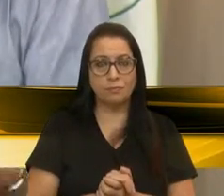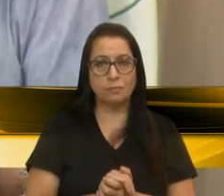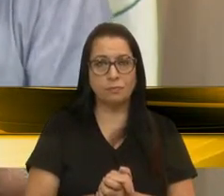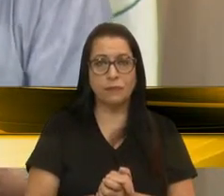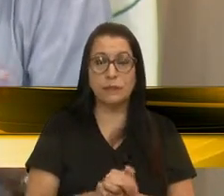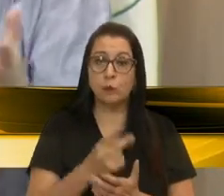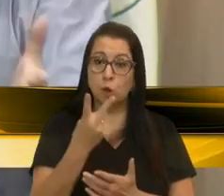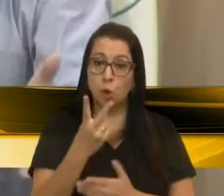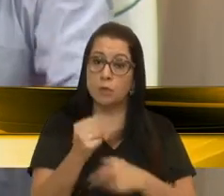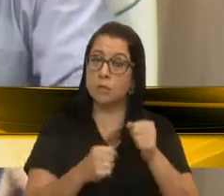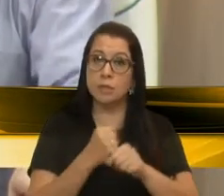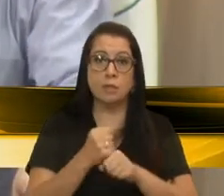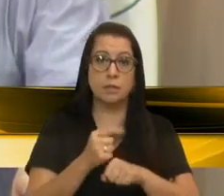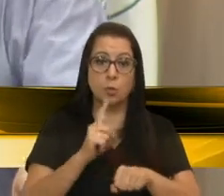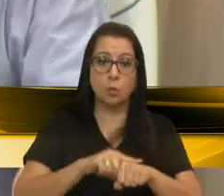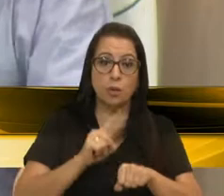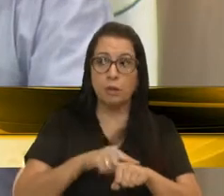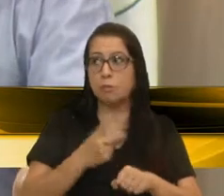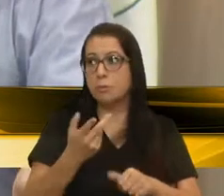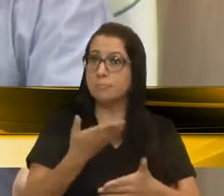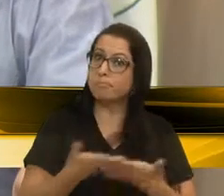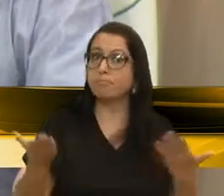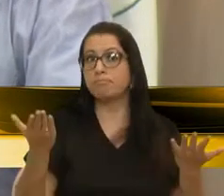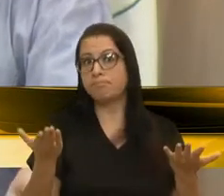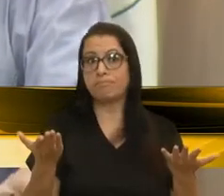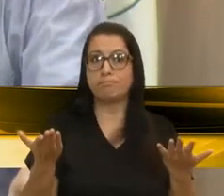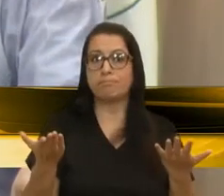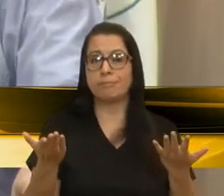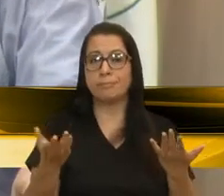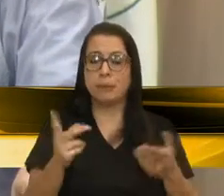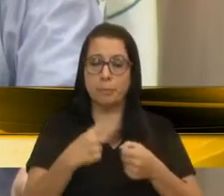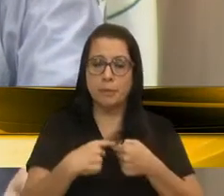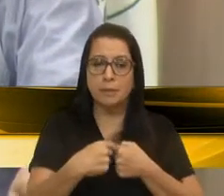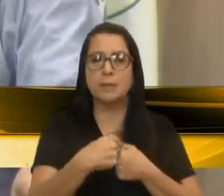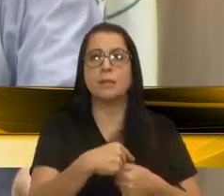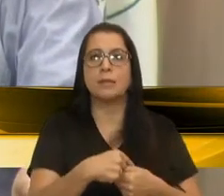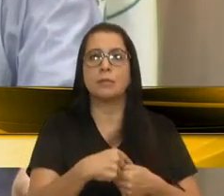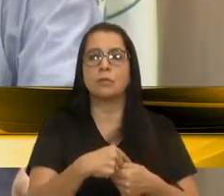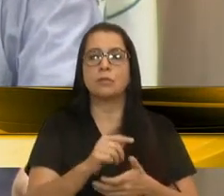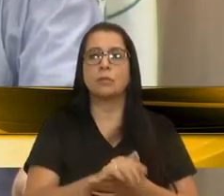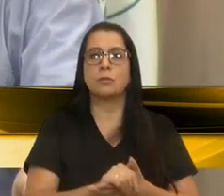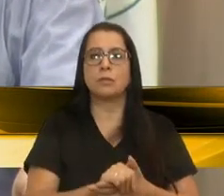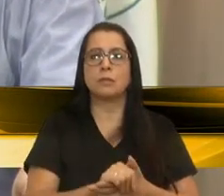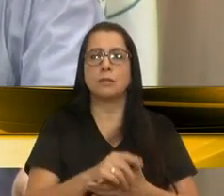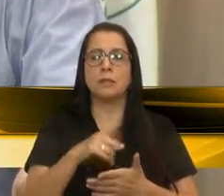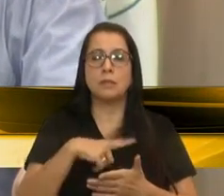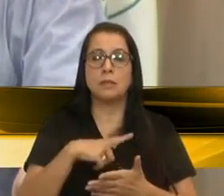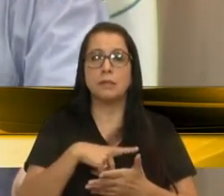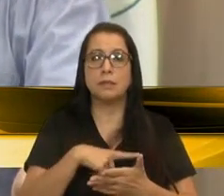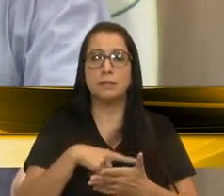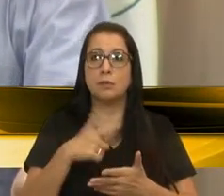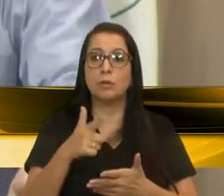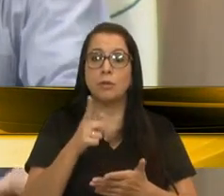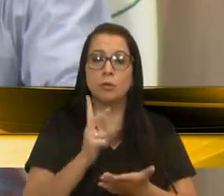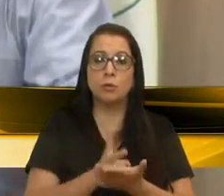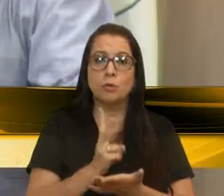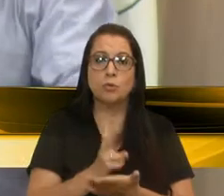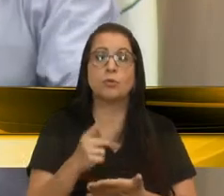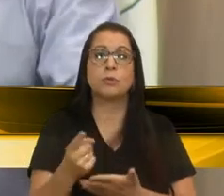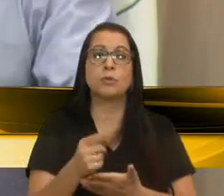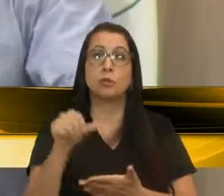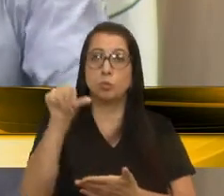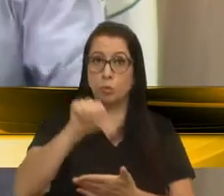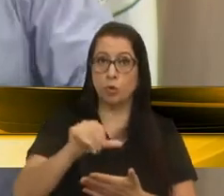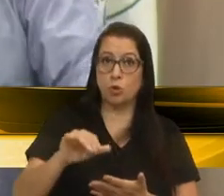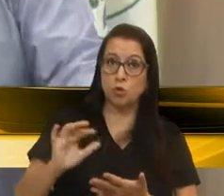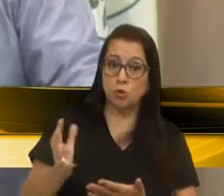São 2 anos de tempo perdido para a cidade, sem que se tenha dado continuidade, e o pior de